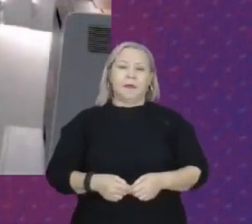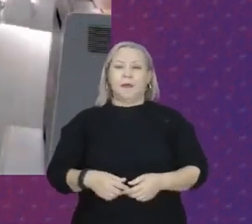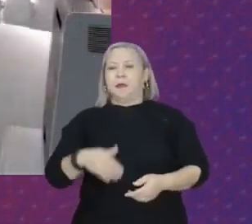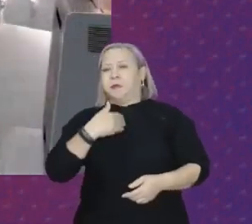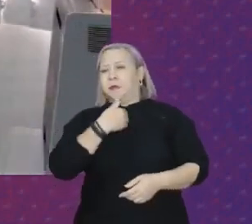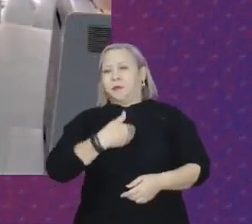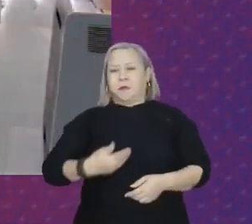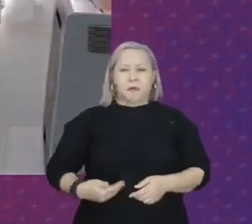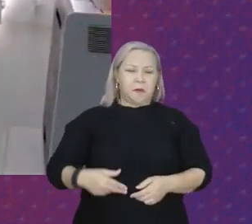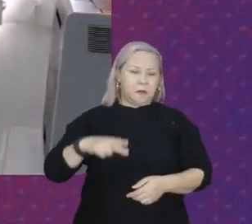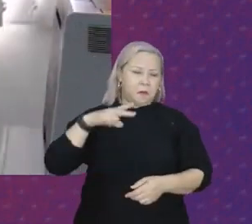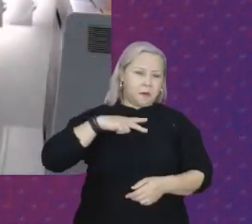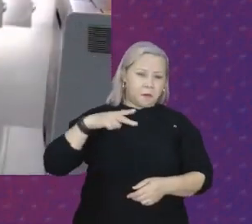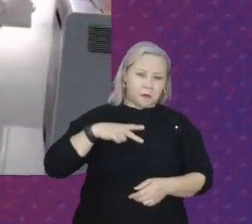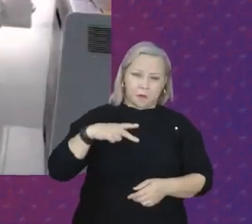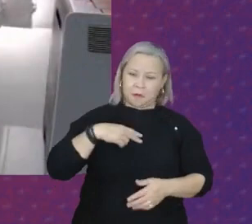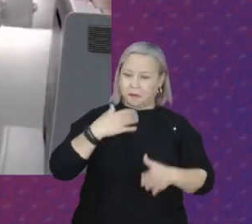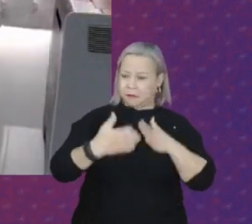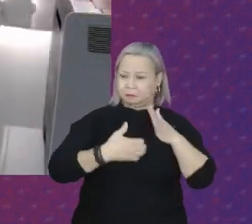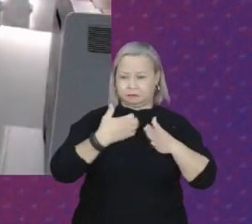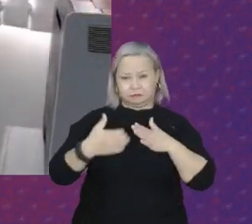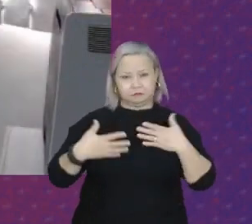no sistema privado.